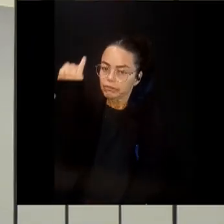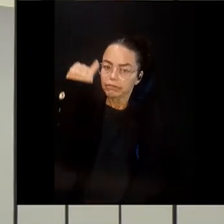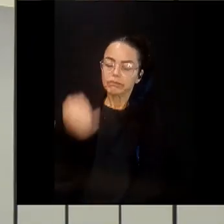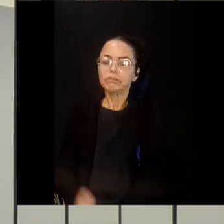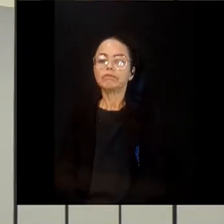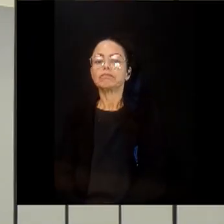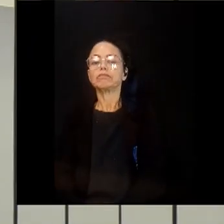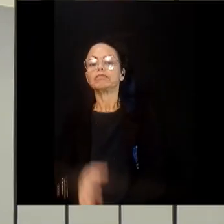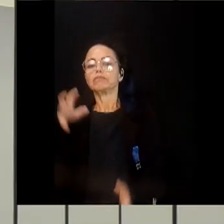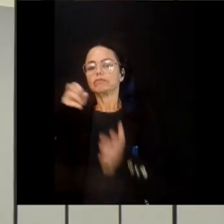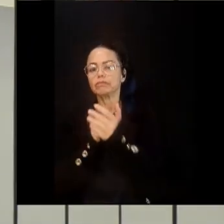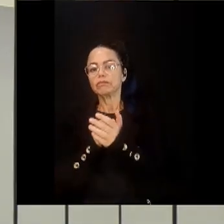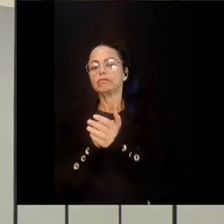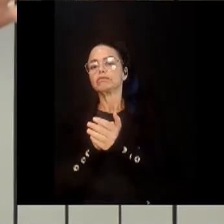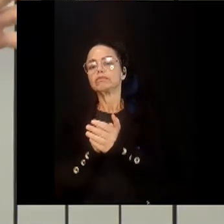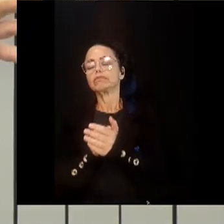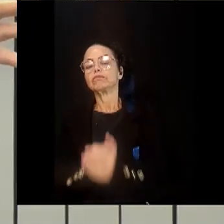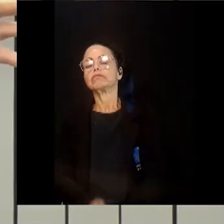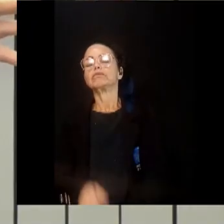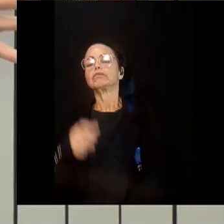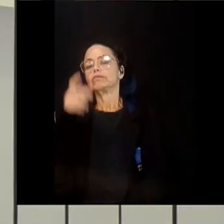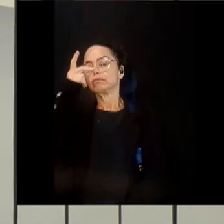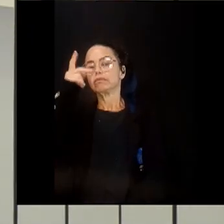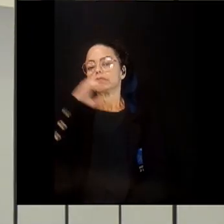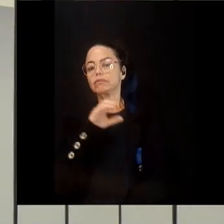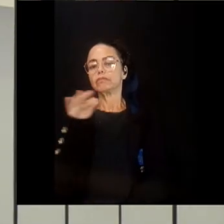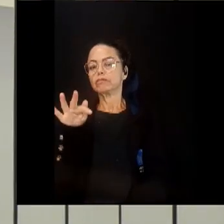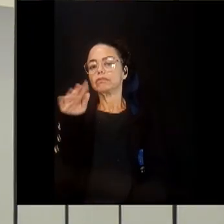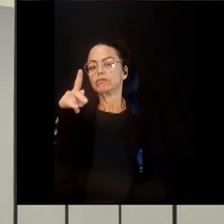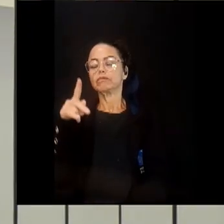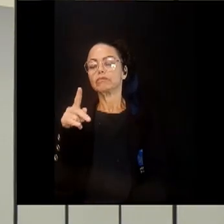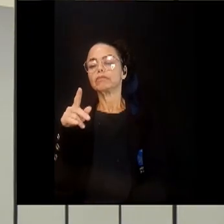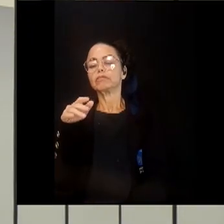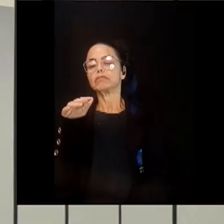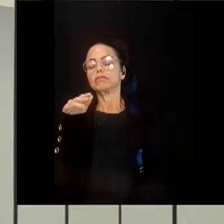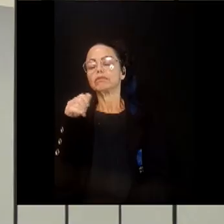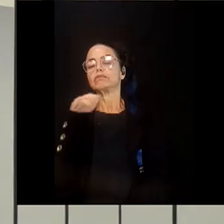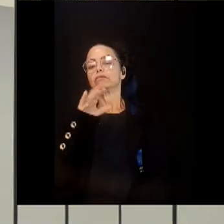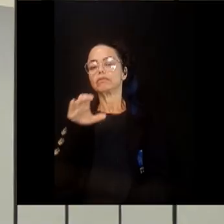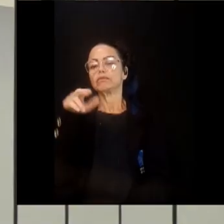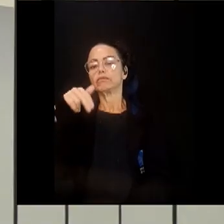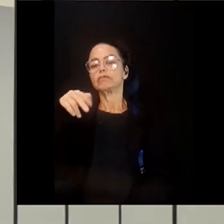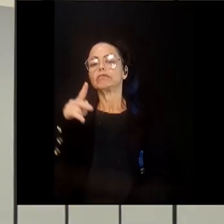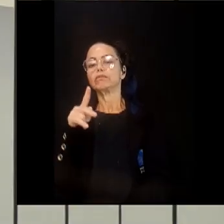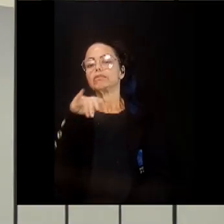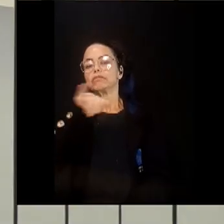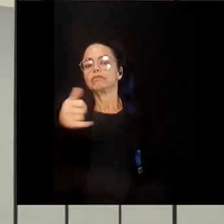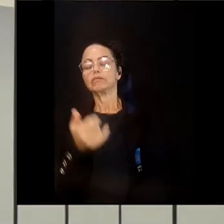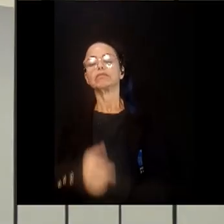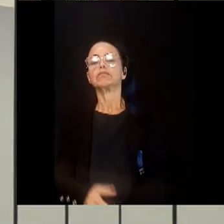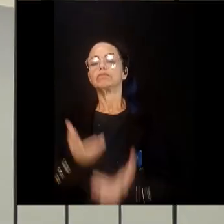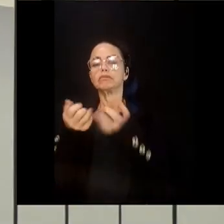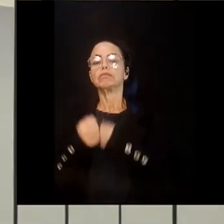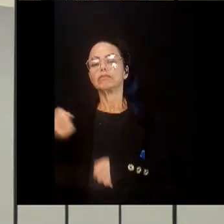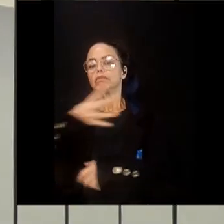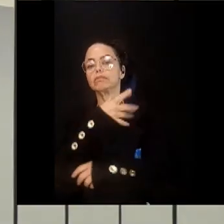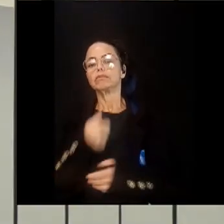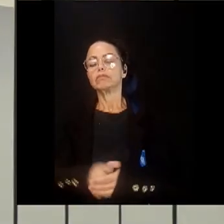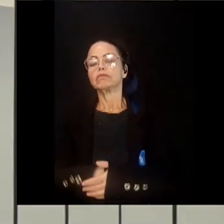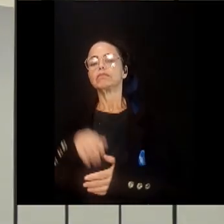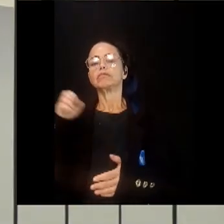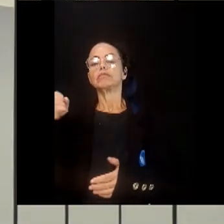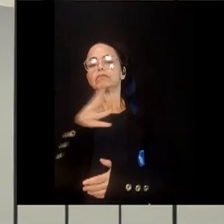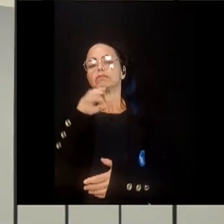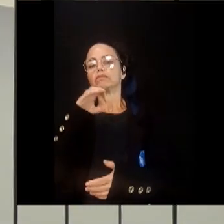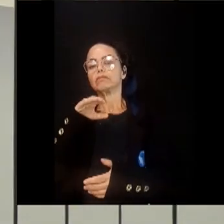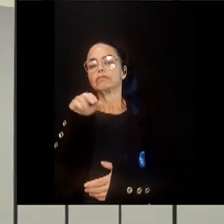Nacional da Pessoa Jurídica. Empresas abertas passarão a receber um novo modelo de CNPJ que vai